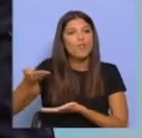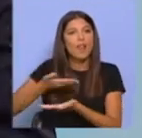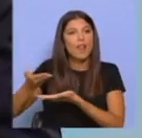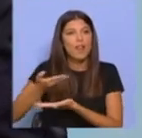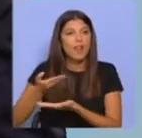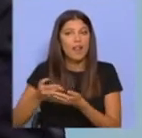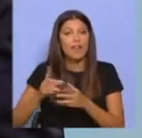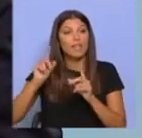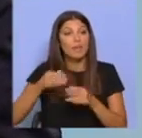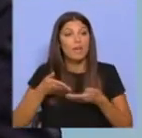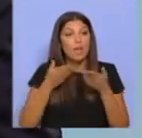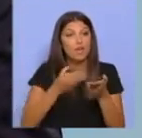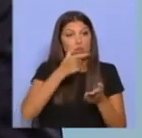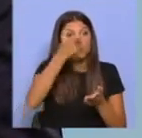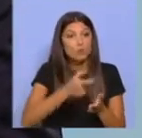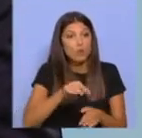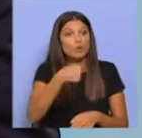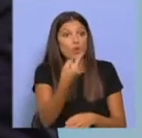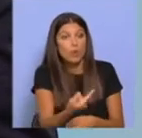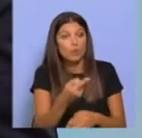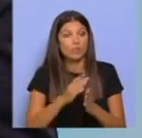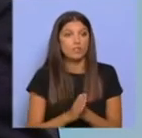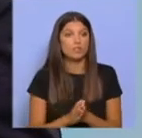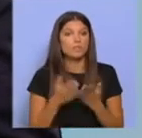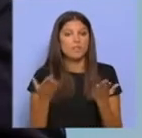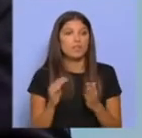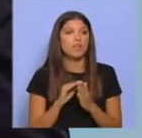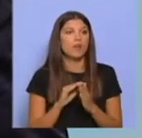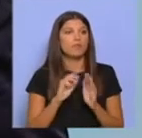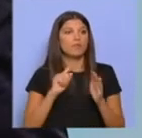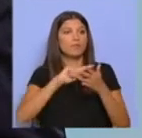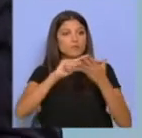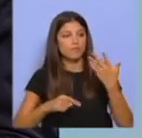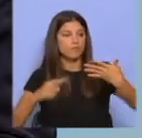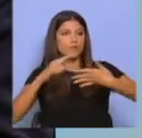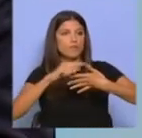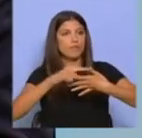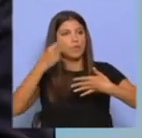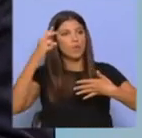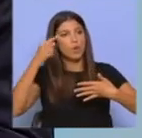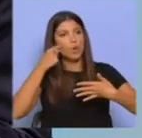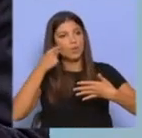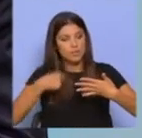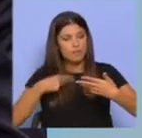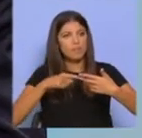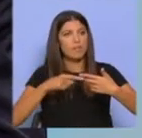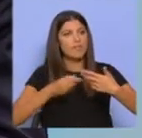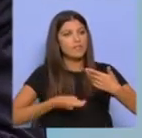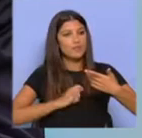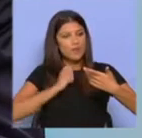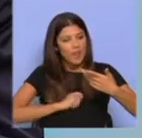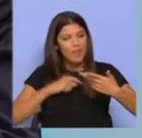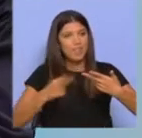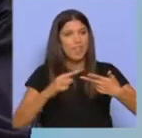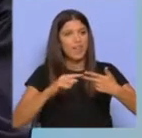pessoa. E com esta ideia Ubuntu, e em torno de 5 grandes pilares, o autoconhecimento, a autoconfiança, a resiliência,